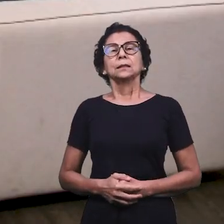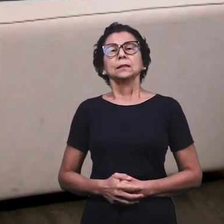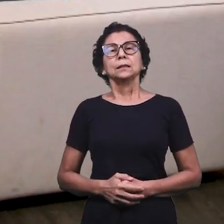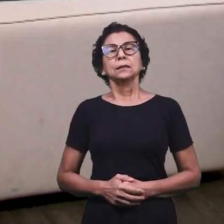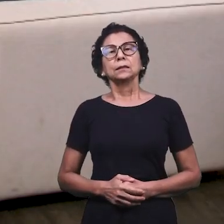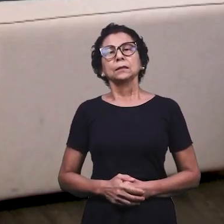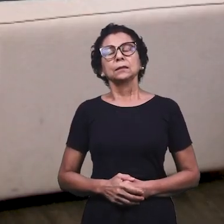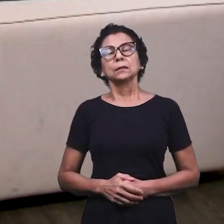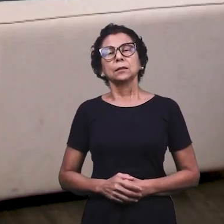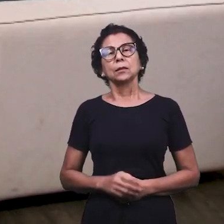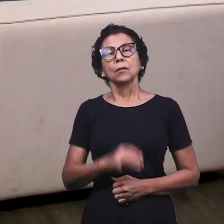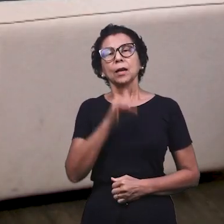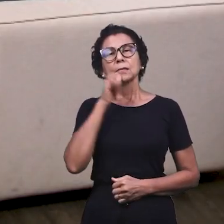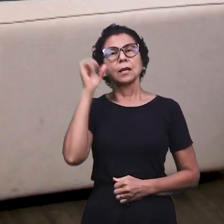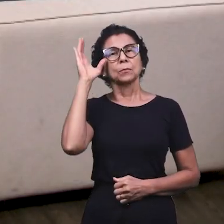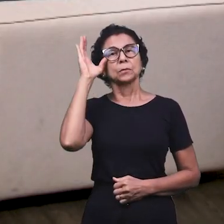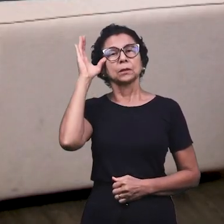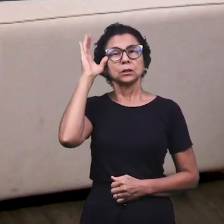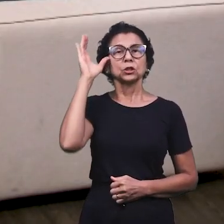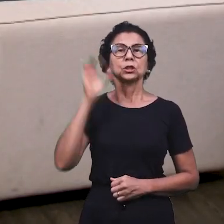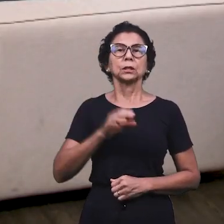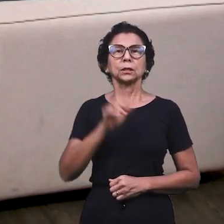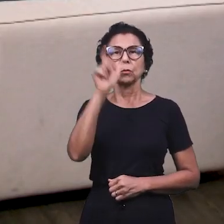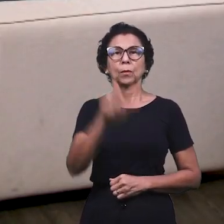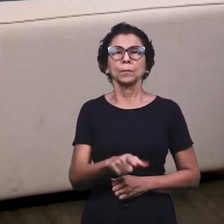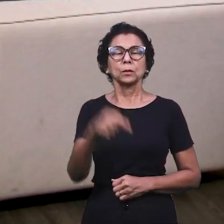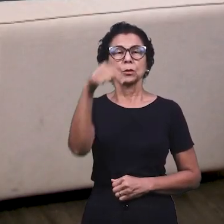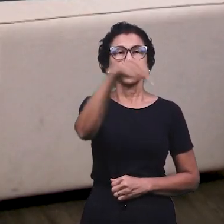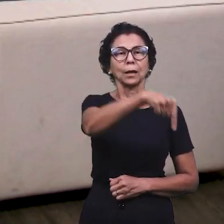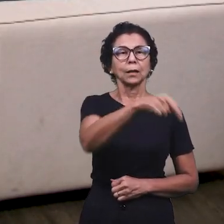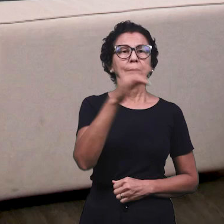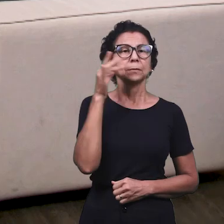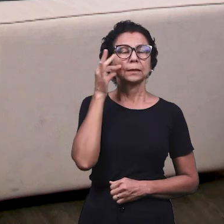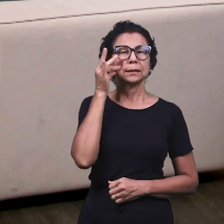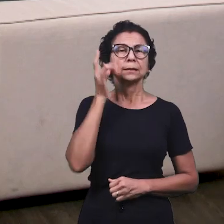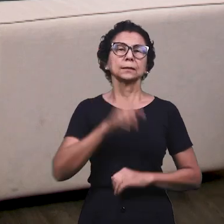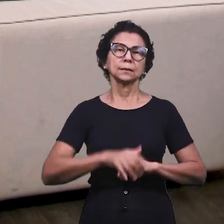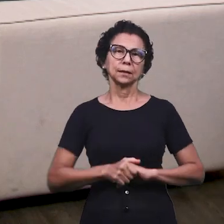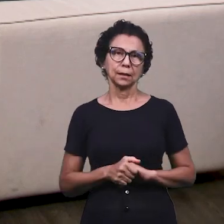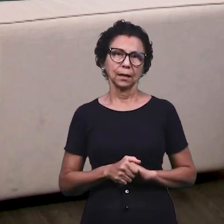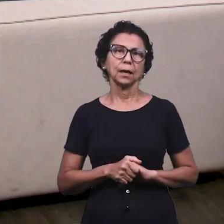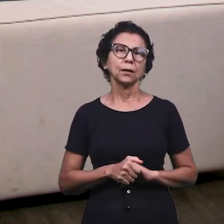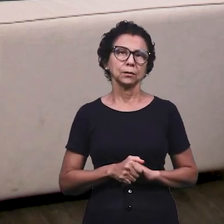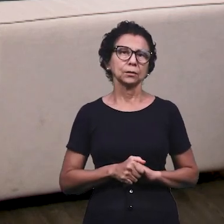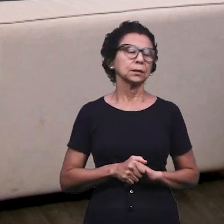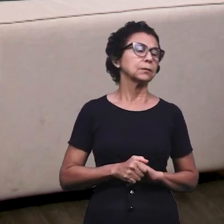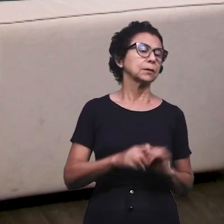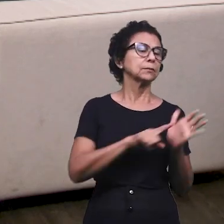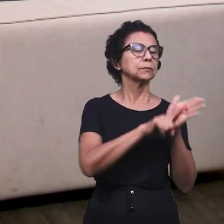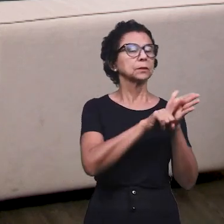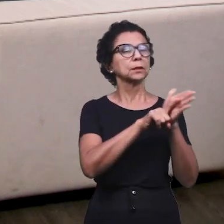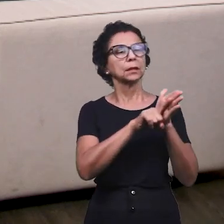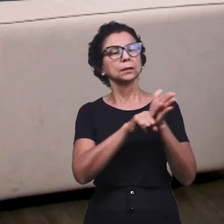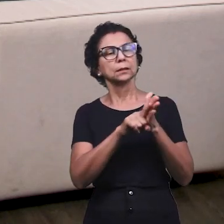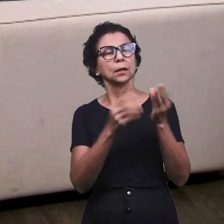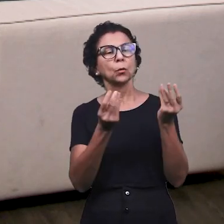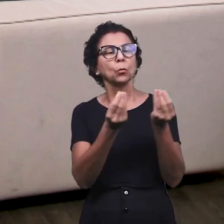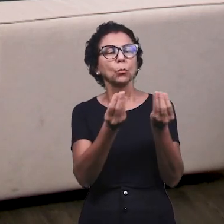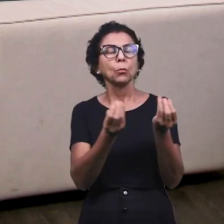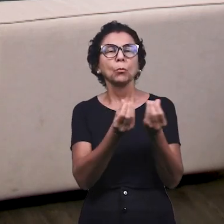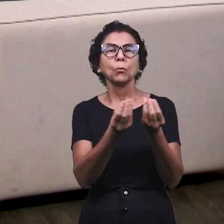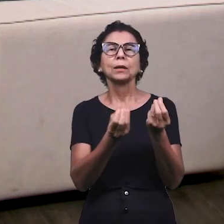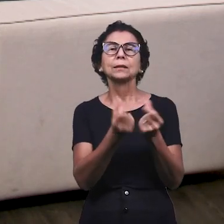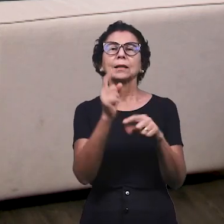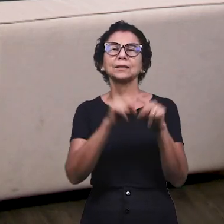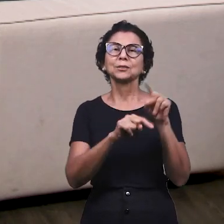país vai ajudar a você evitar um golpe, escolher o produto, escolher o fornecedor que vai realmente cumprir com averiguar a qualidade. Com